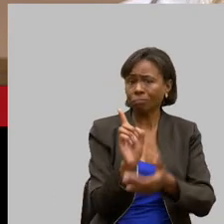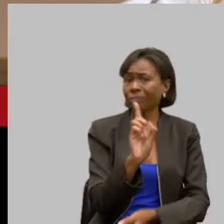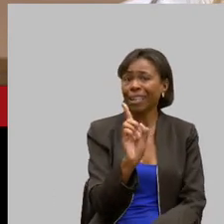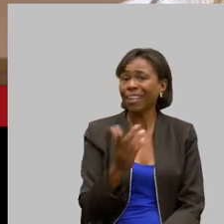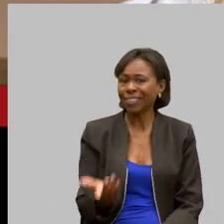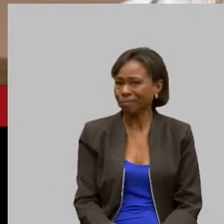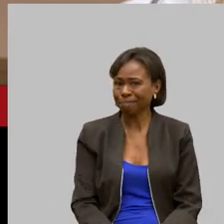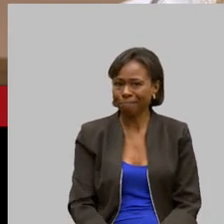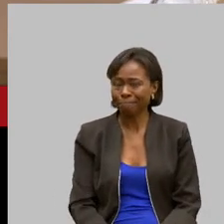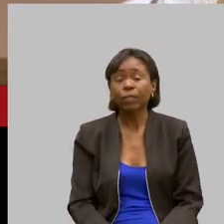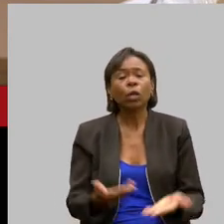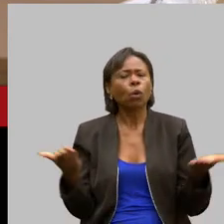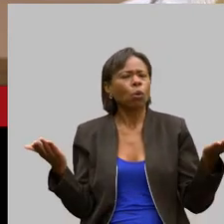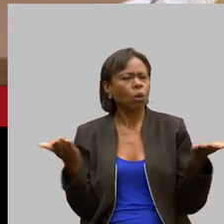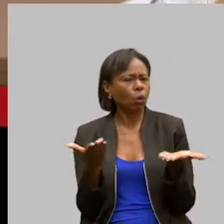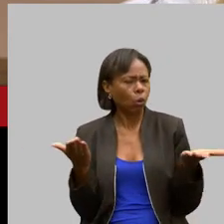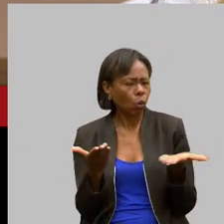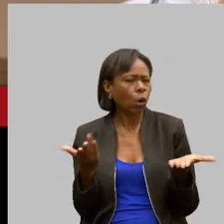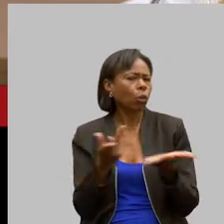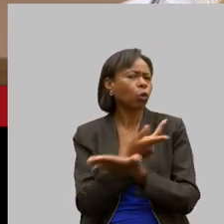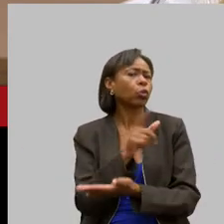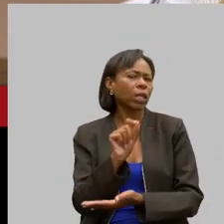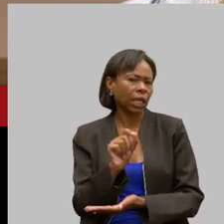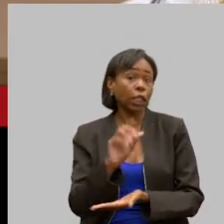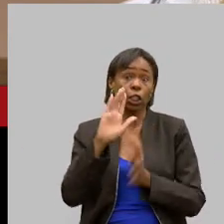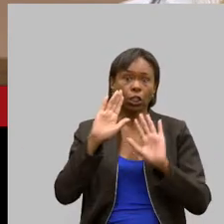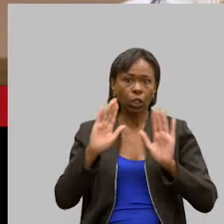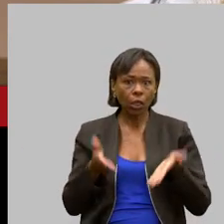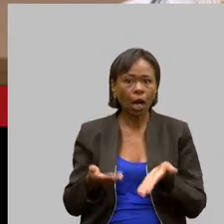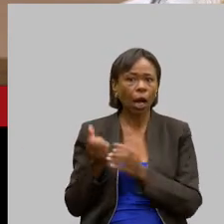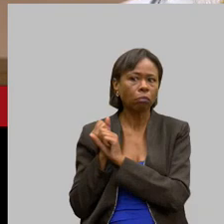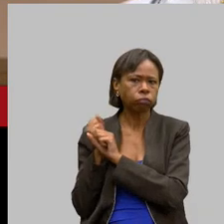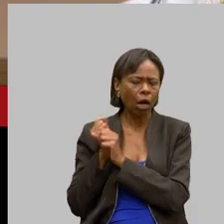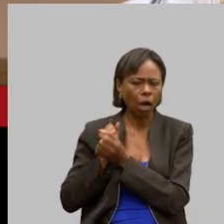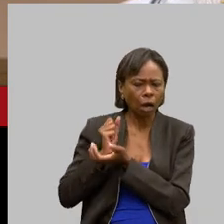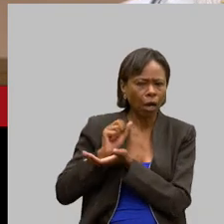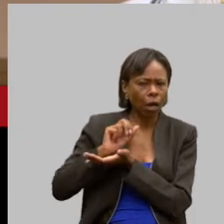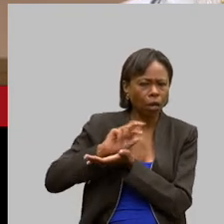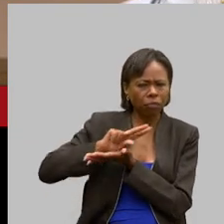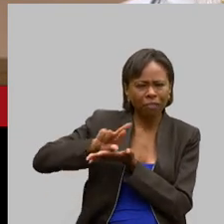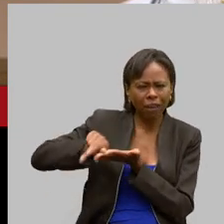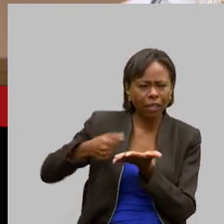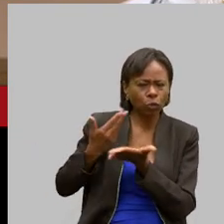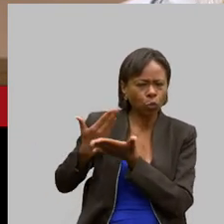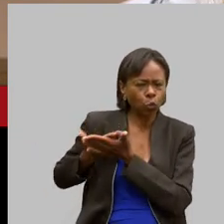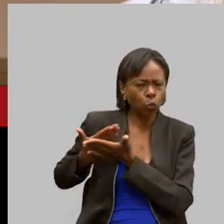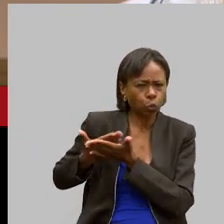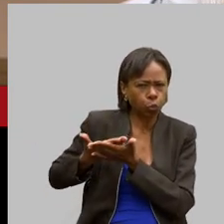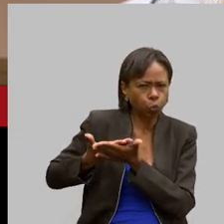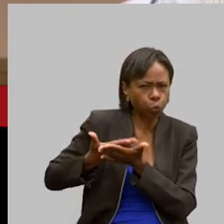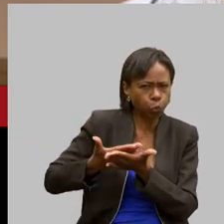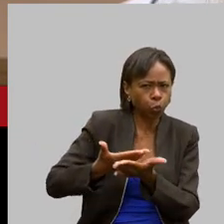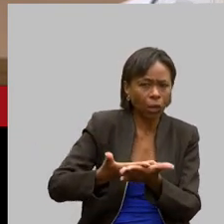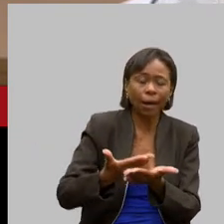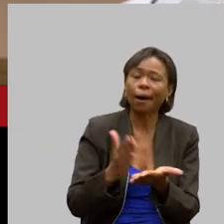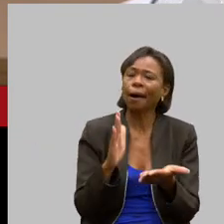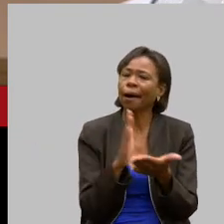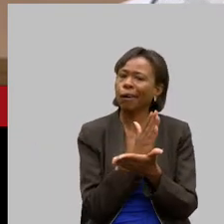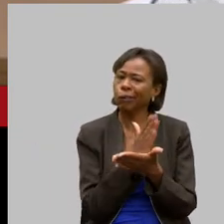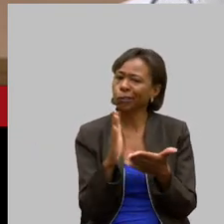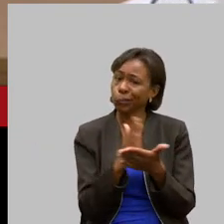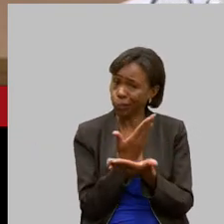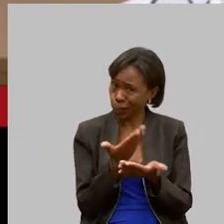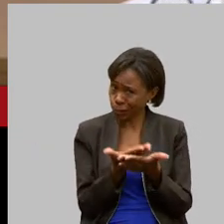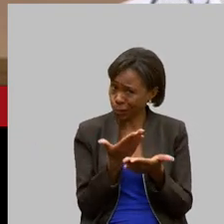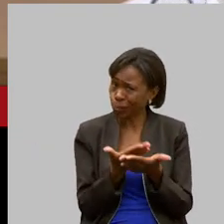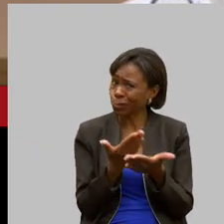tivemos vários estudos alguns bastante eh problemáticos como foi